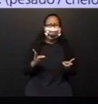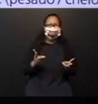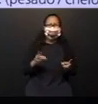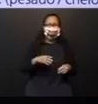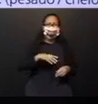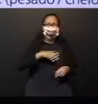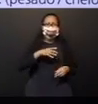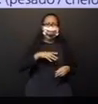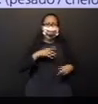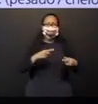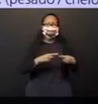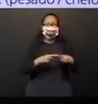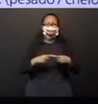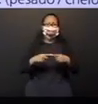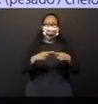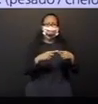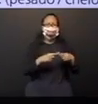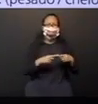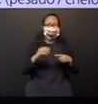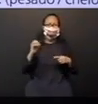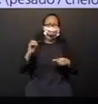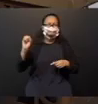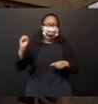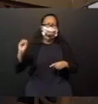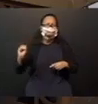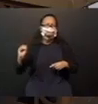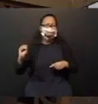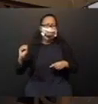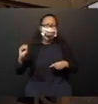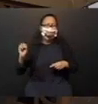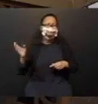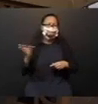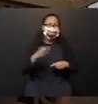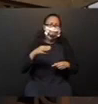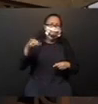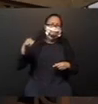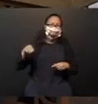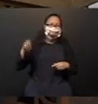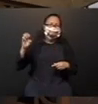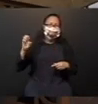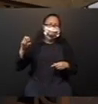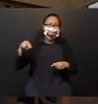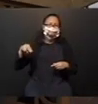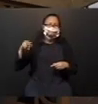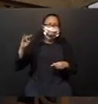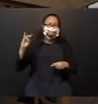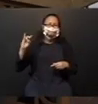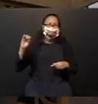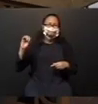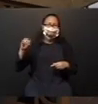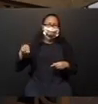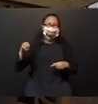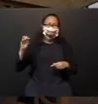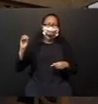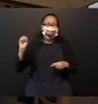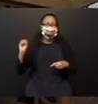fazer concordar com os meninos. Então, eu vou colocar aqui, ó. Os